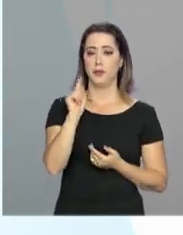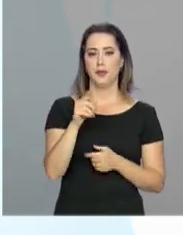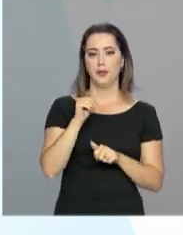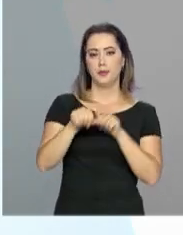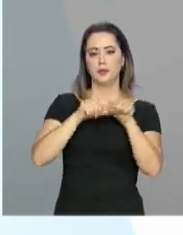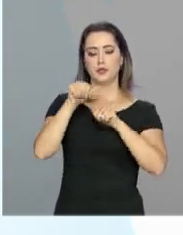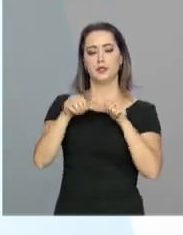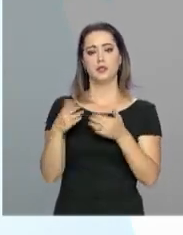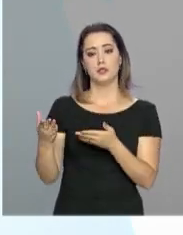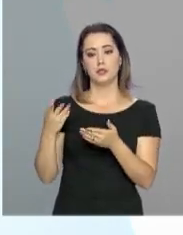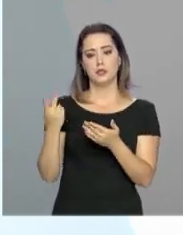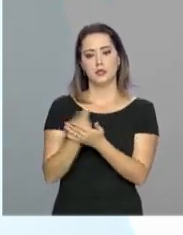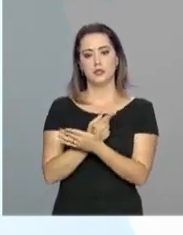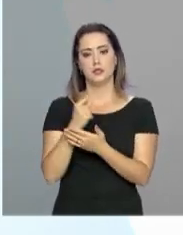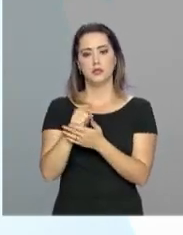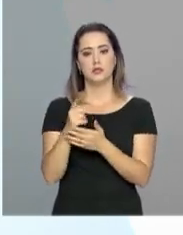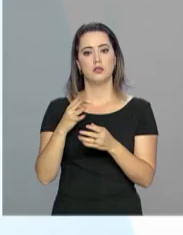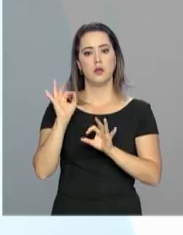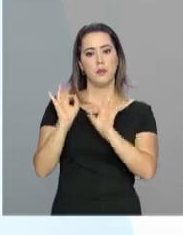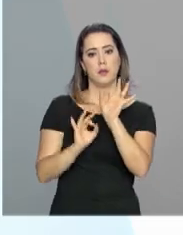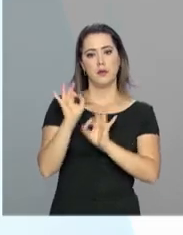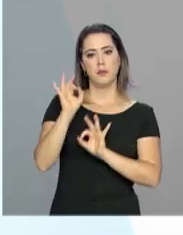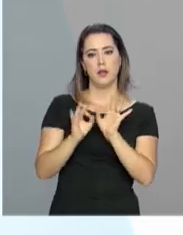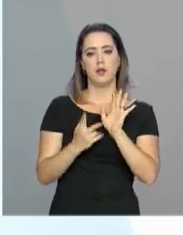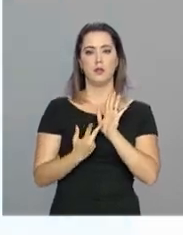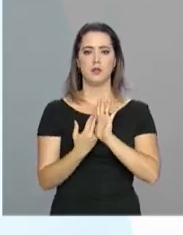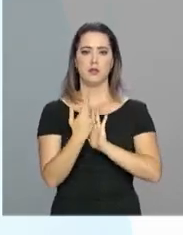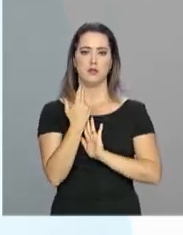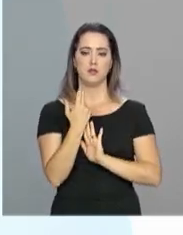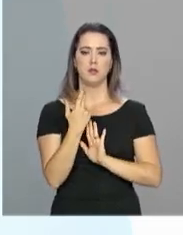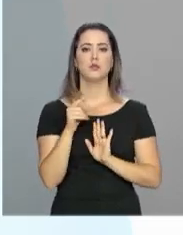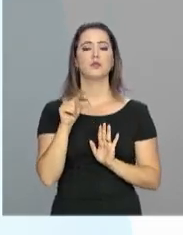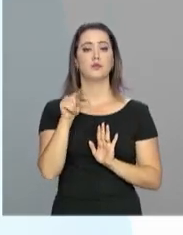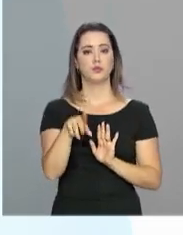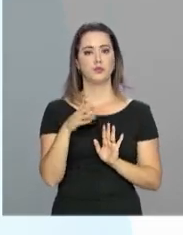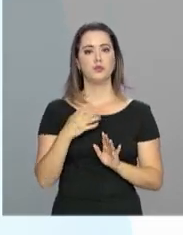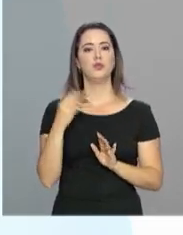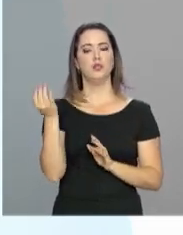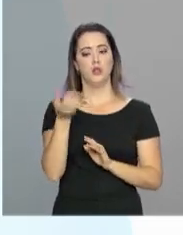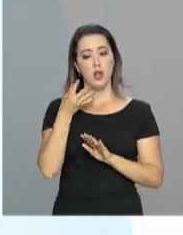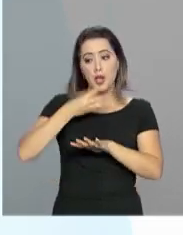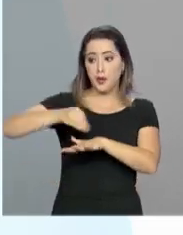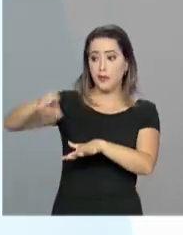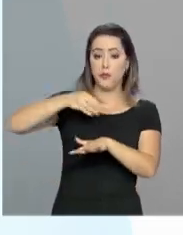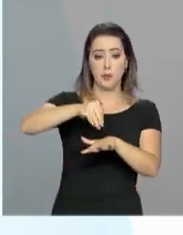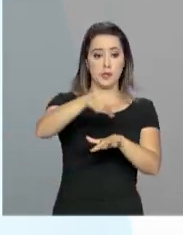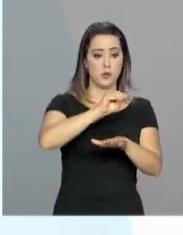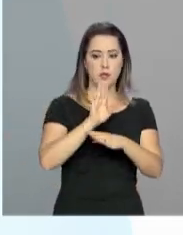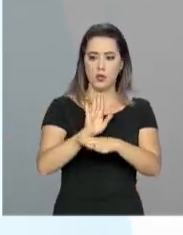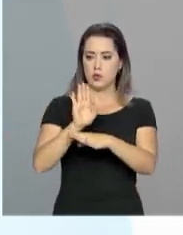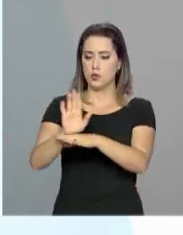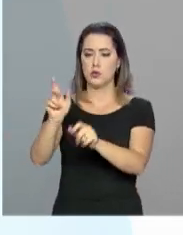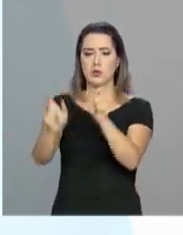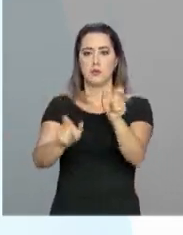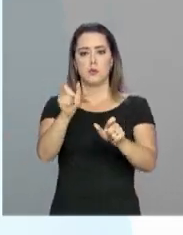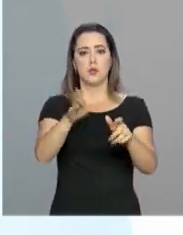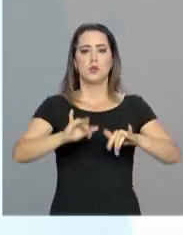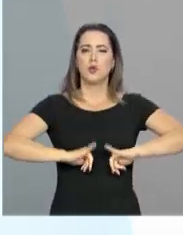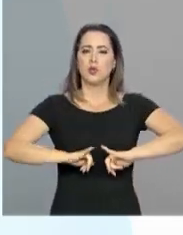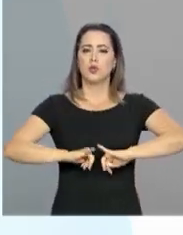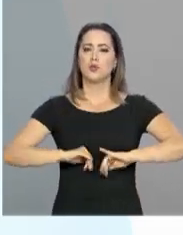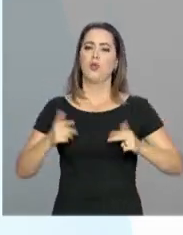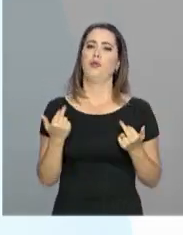veio com o tatá o preparo para as urgências quero poder levar essas informações e ajudar aquelas pessoas que sofre como